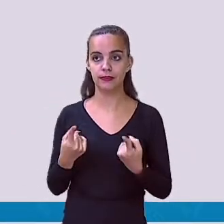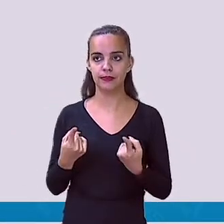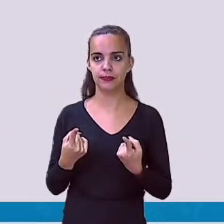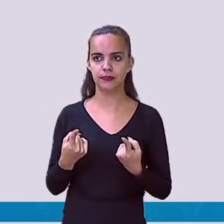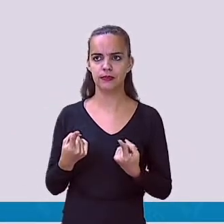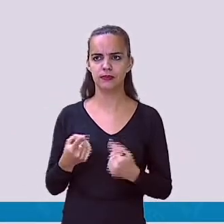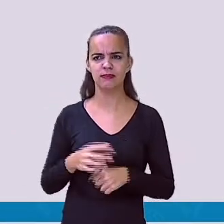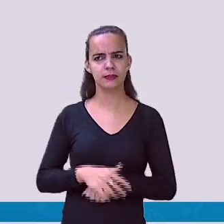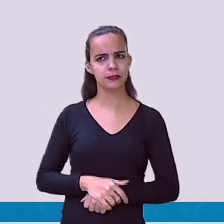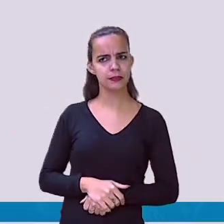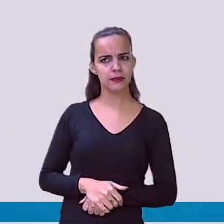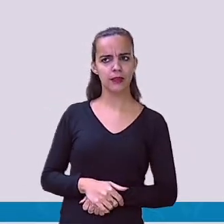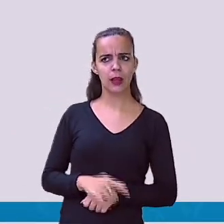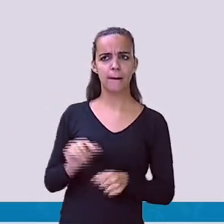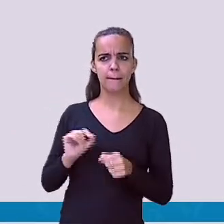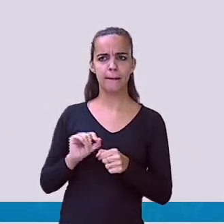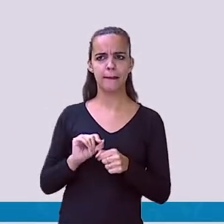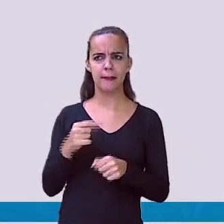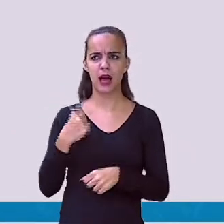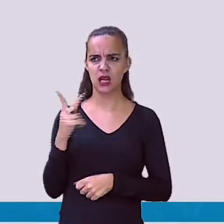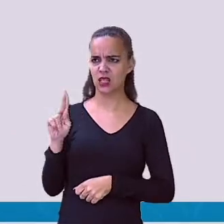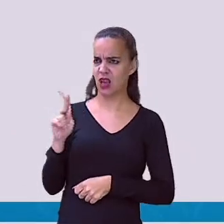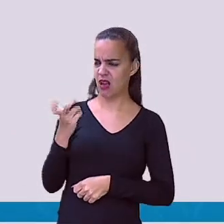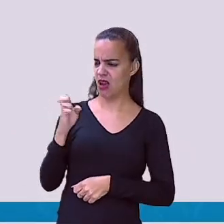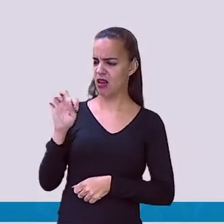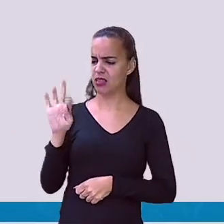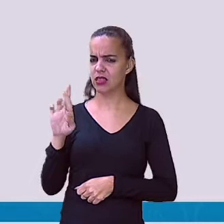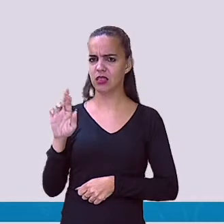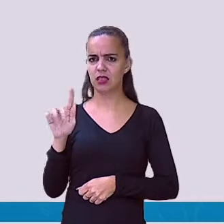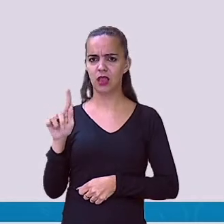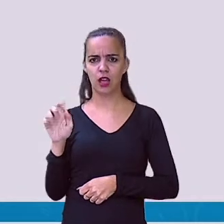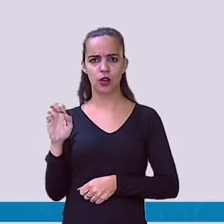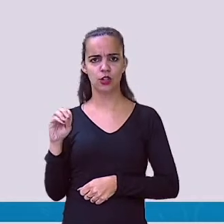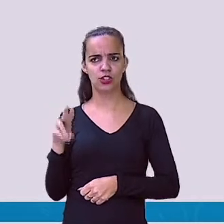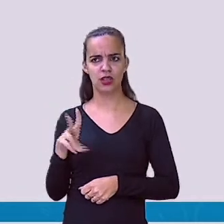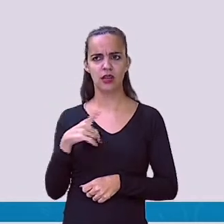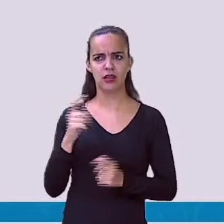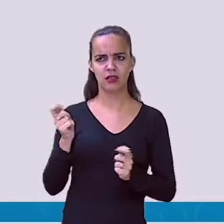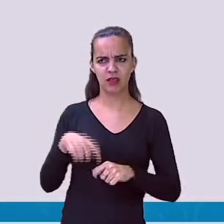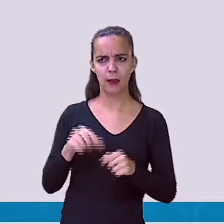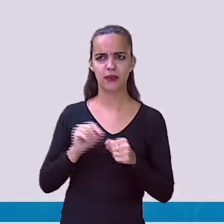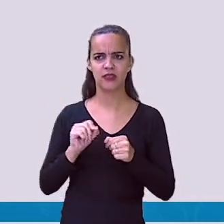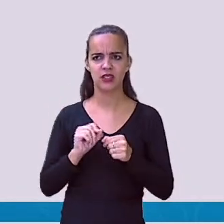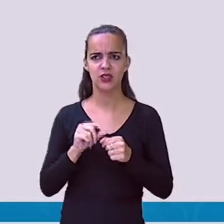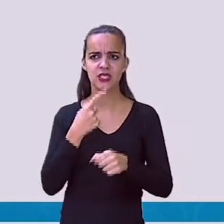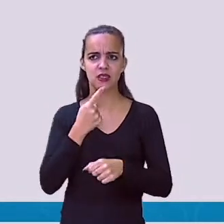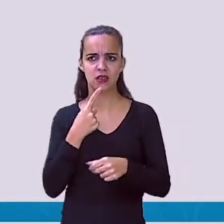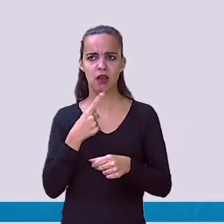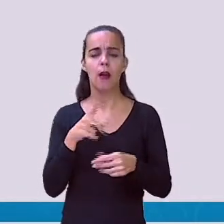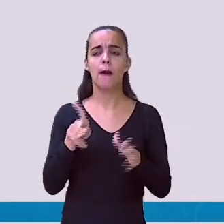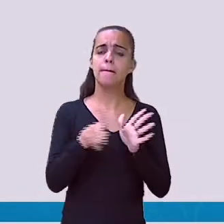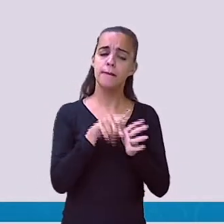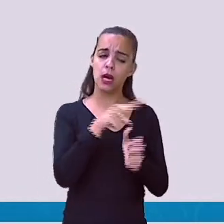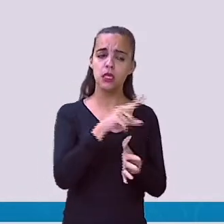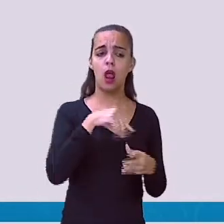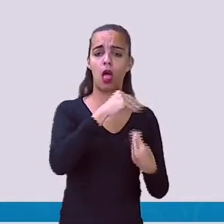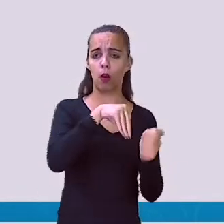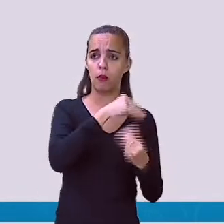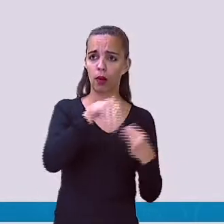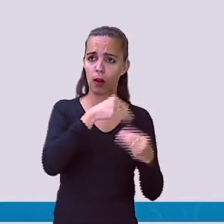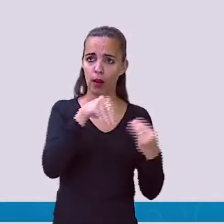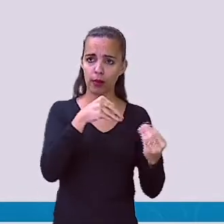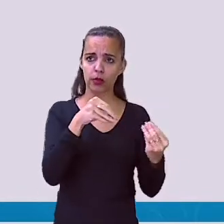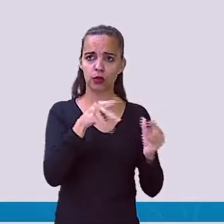o sangue é mistura heterogênea? É sim. Lembram? A gente falou que é uma mistura heterogênea do